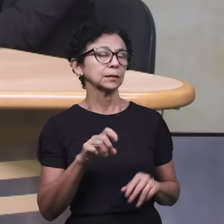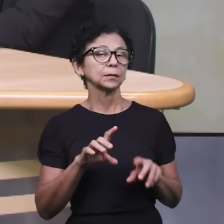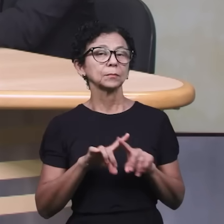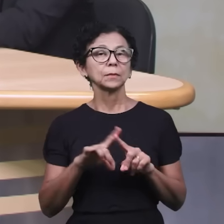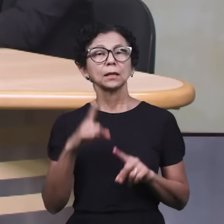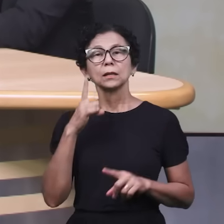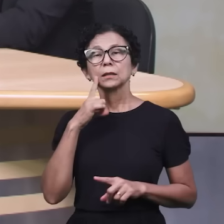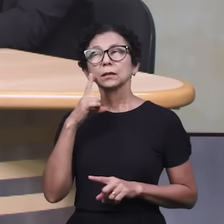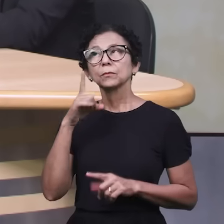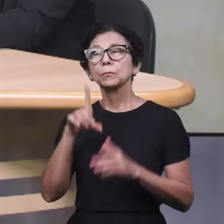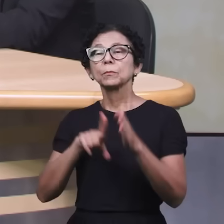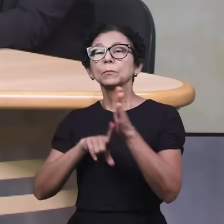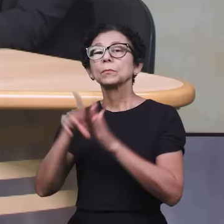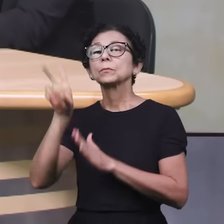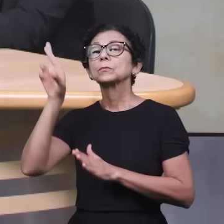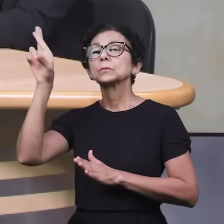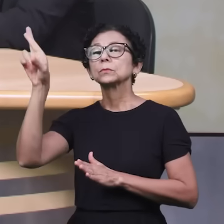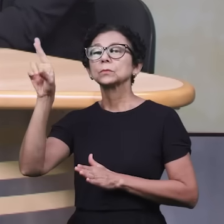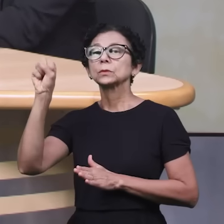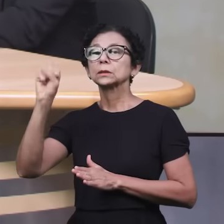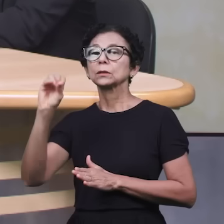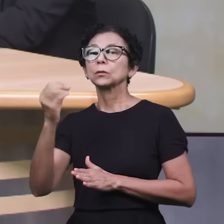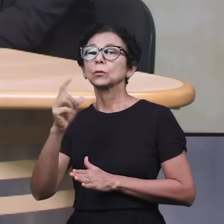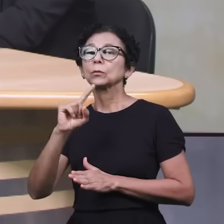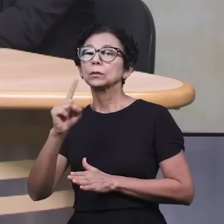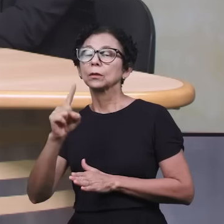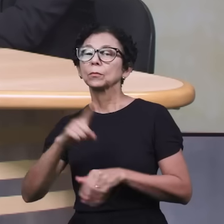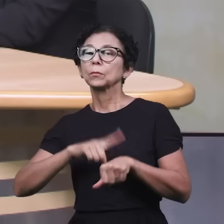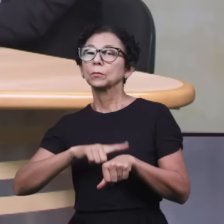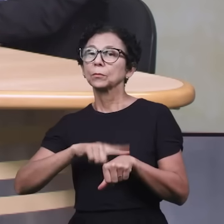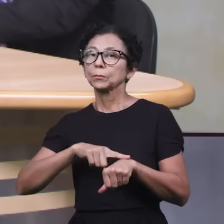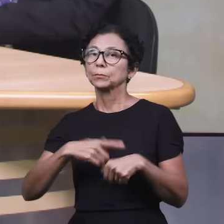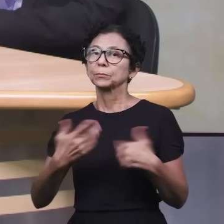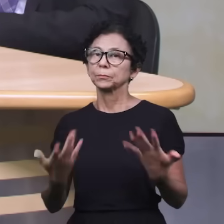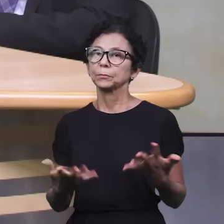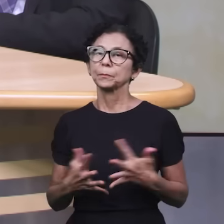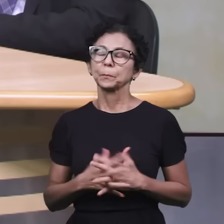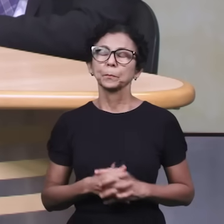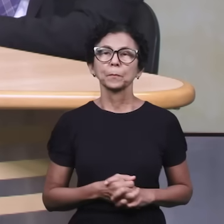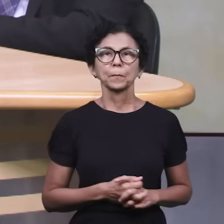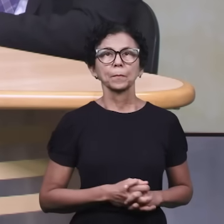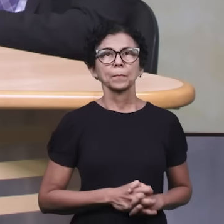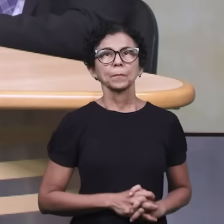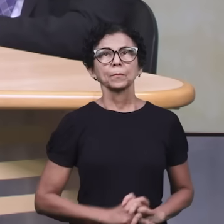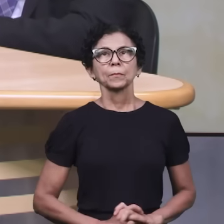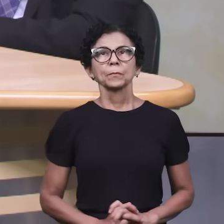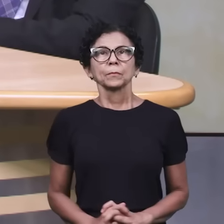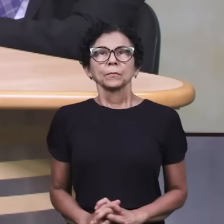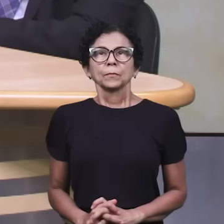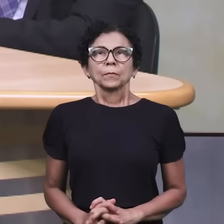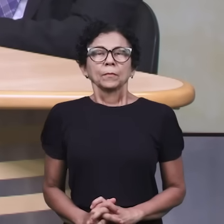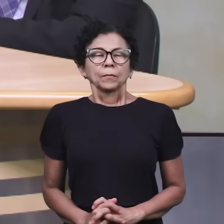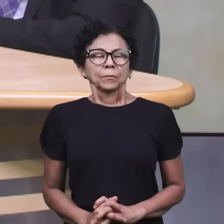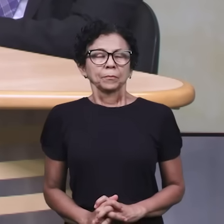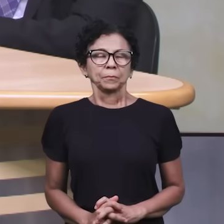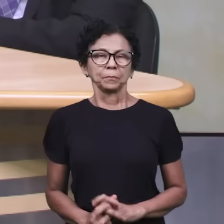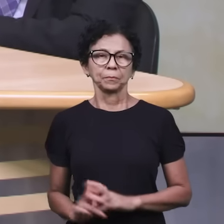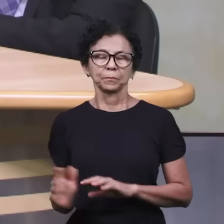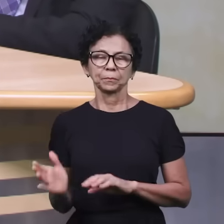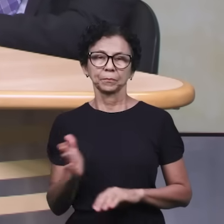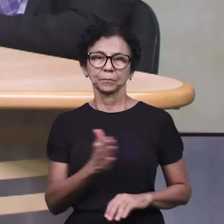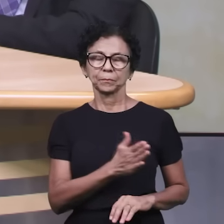né, na nossa vida, no dia a dia. E às vezes é muito importante, quando uma pessoa